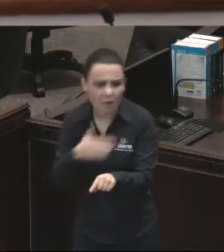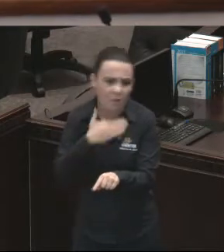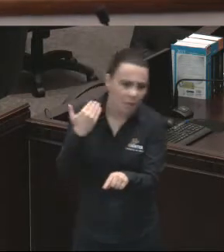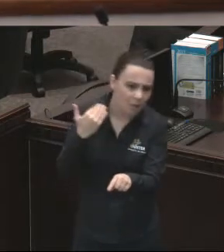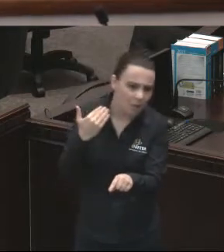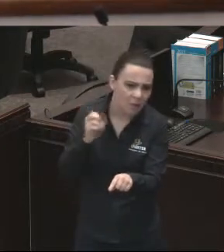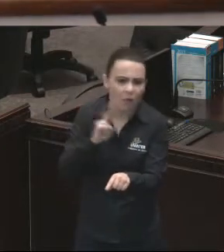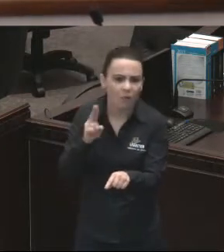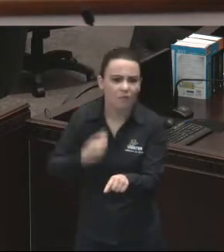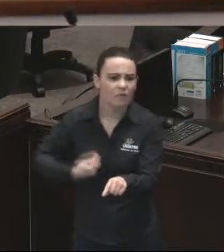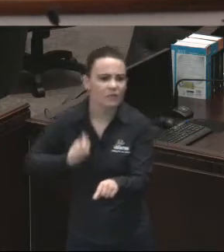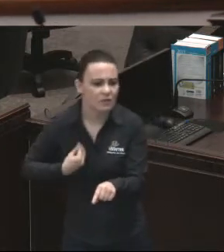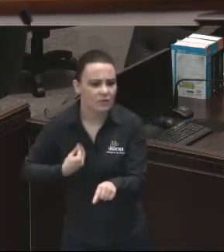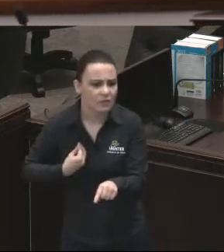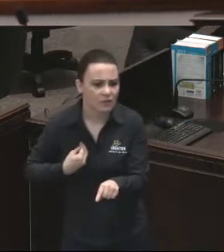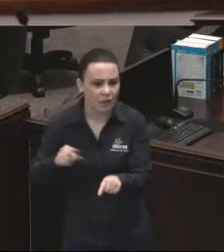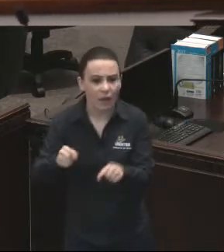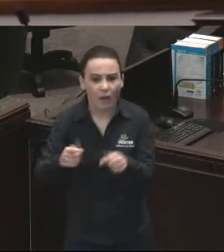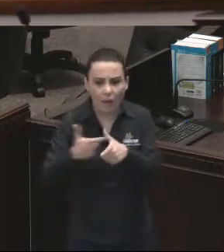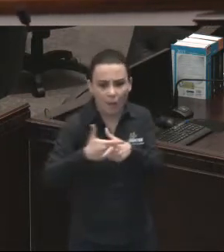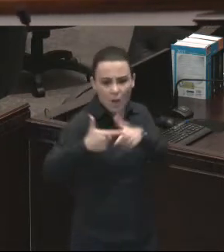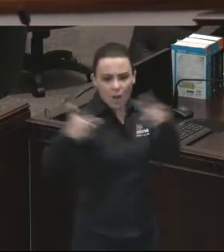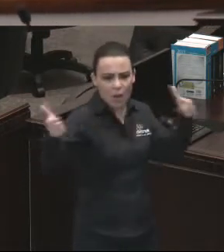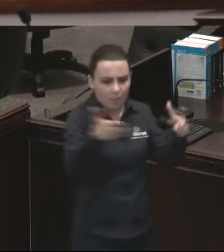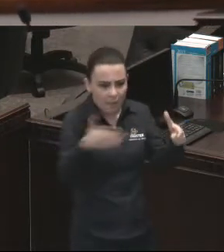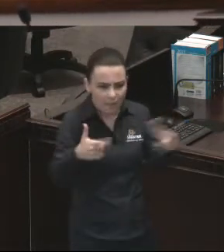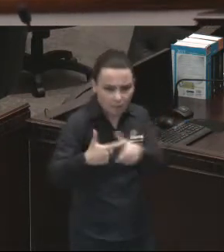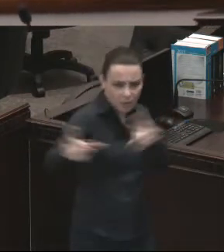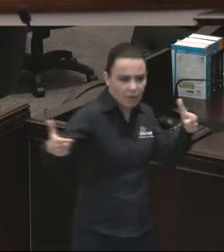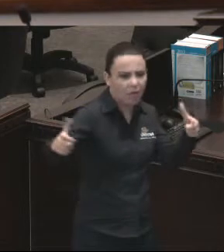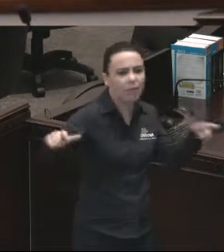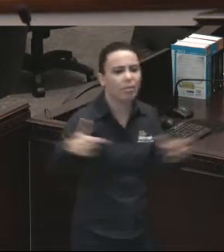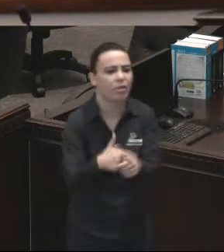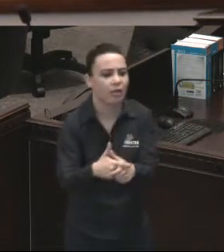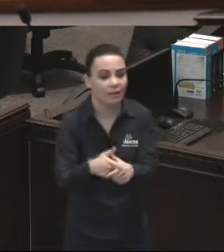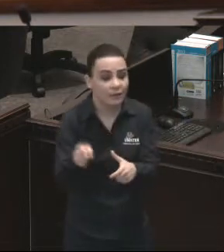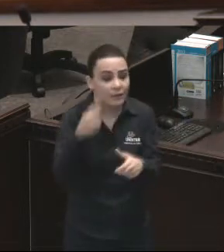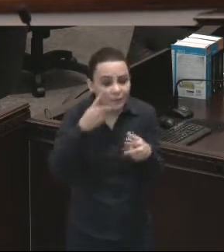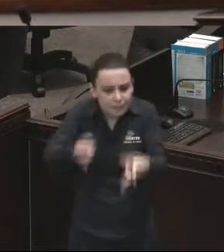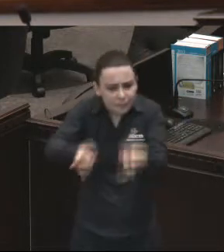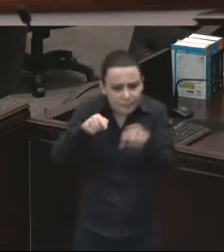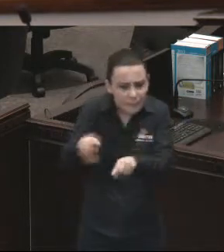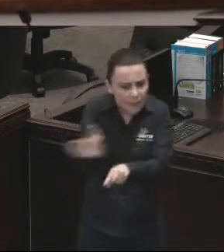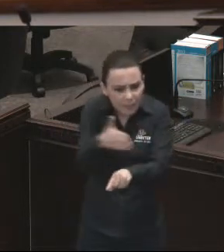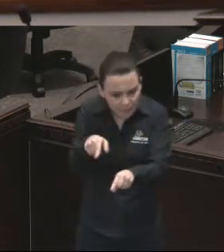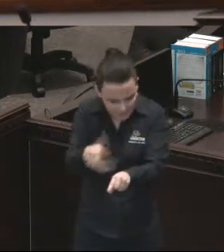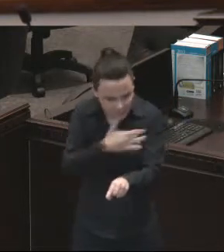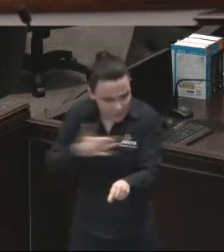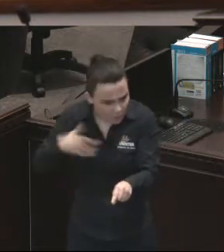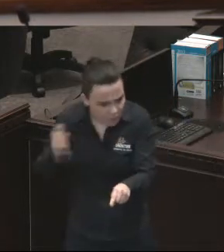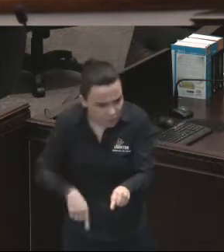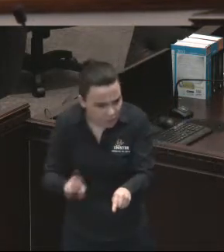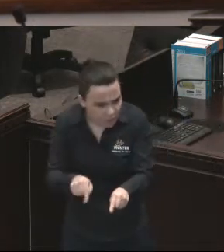A gente avalia cresceu a população ou não cresceu a população. Mas a gente não avalia a saúde desses animais. E ainda